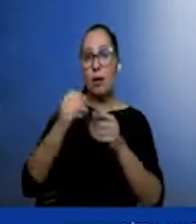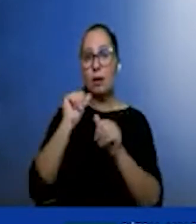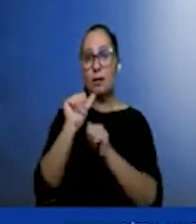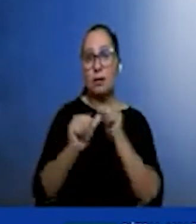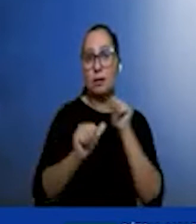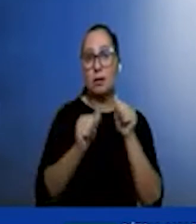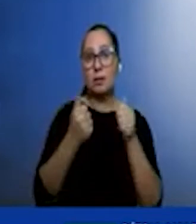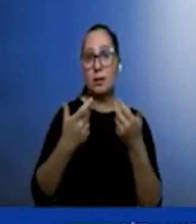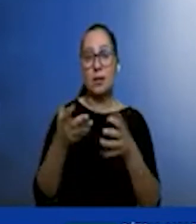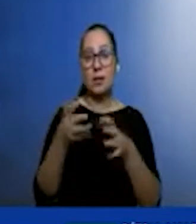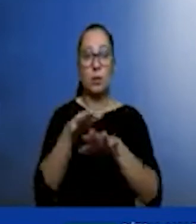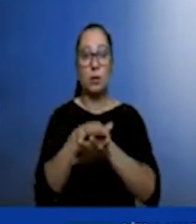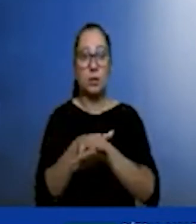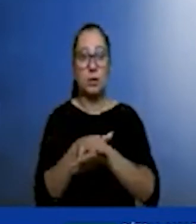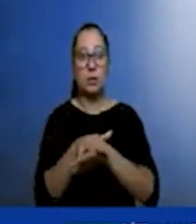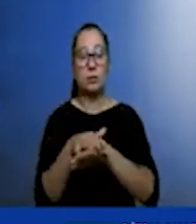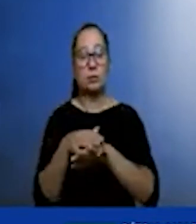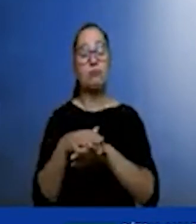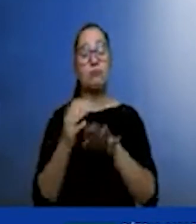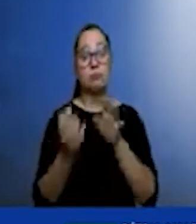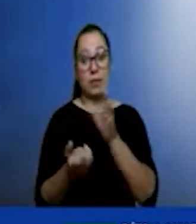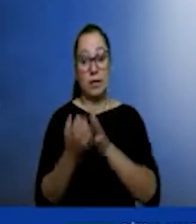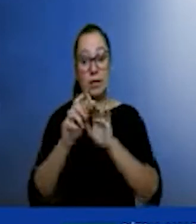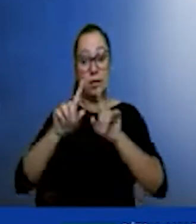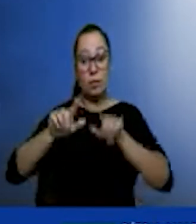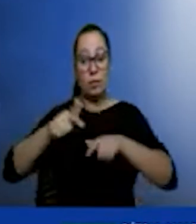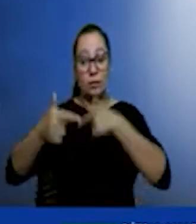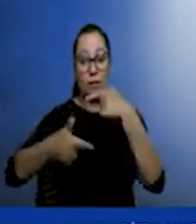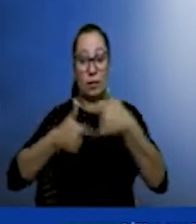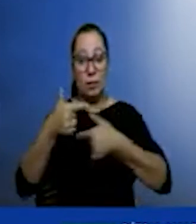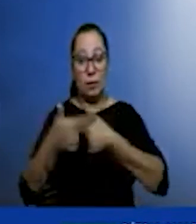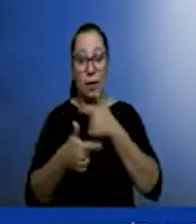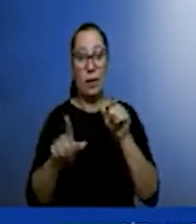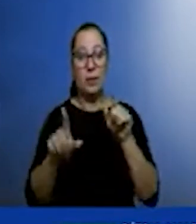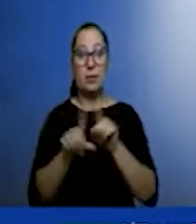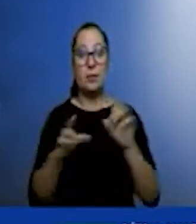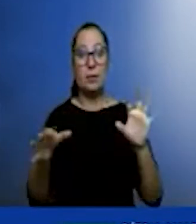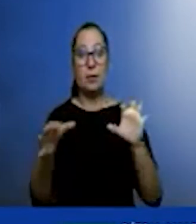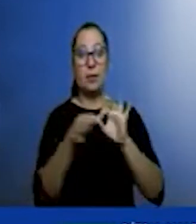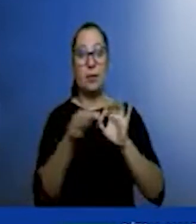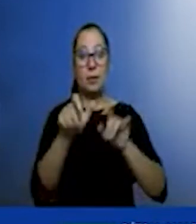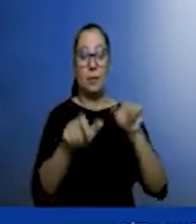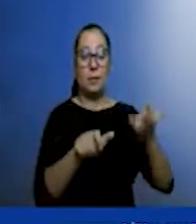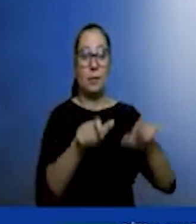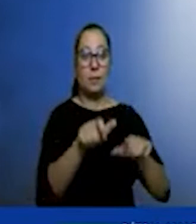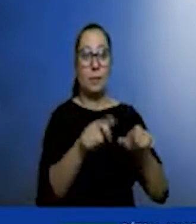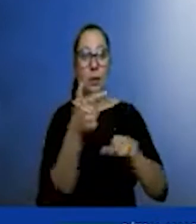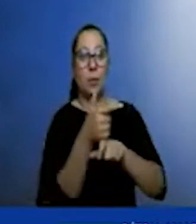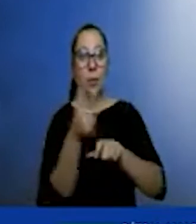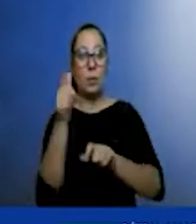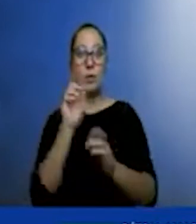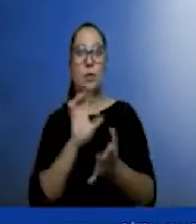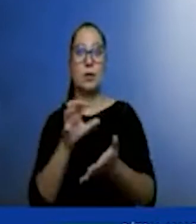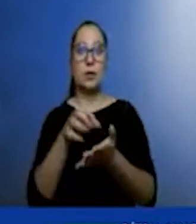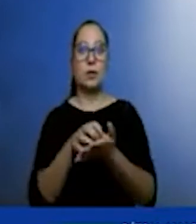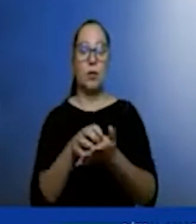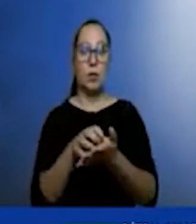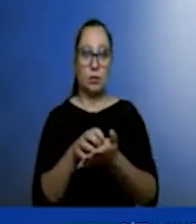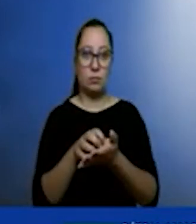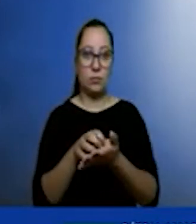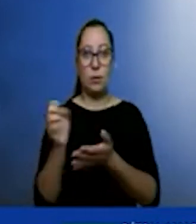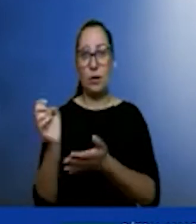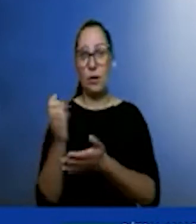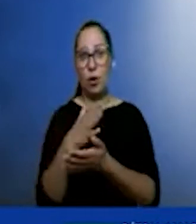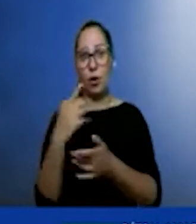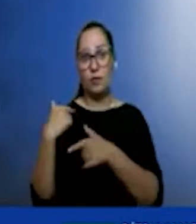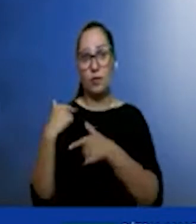inclusiva, de uma geração de emprego que comece também a abraçar os trabalhadores que estão em outros setores, não só nova geração de emprego ou uma